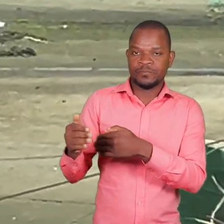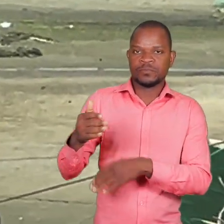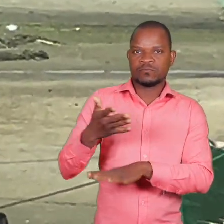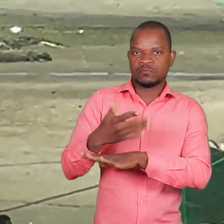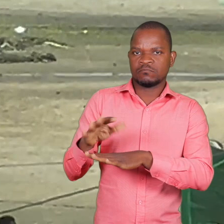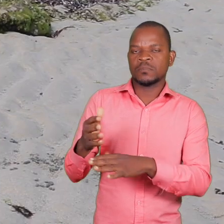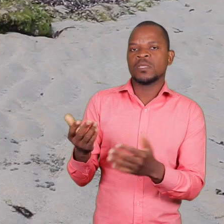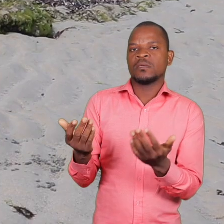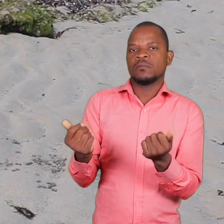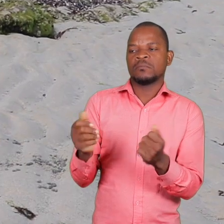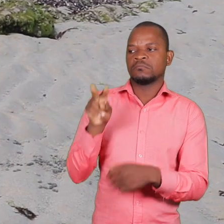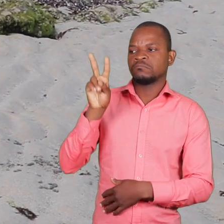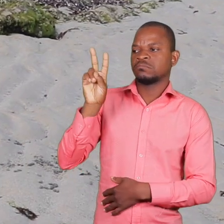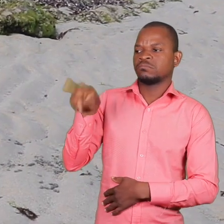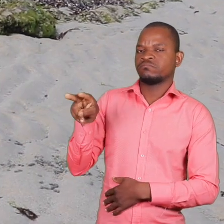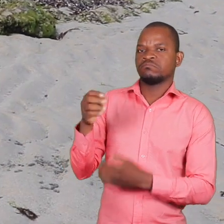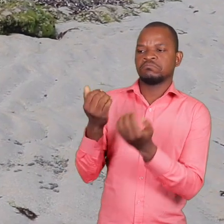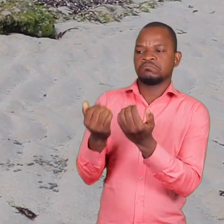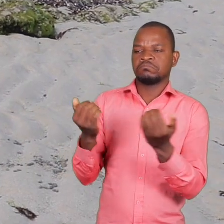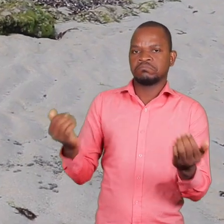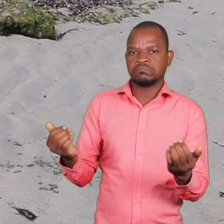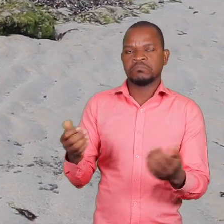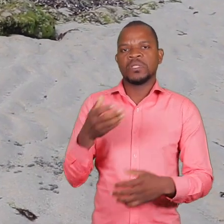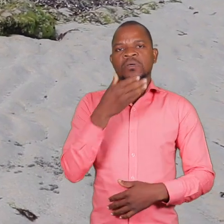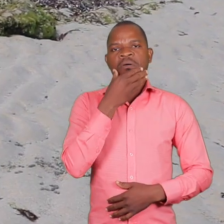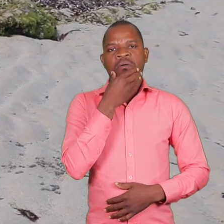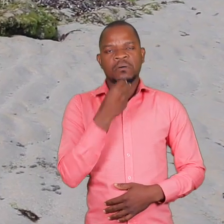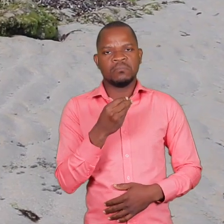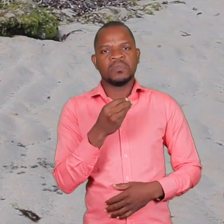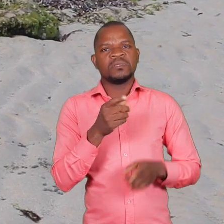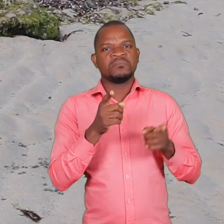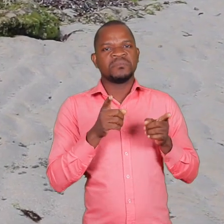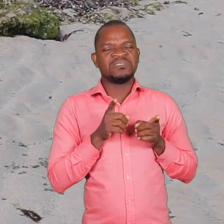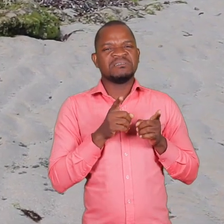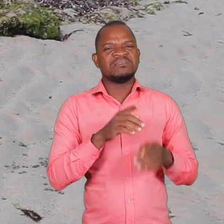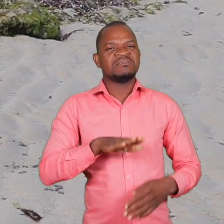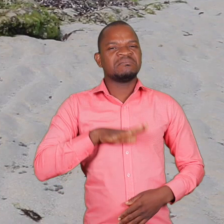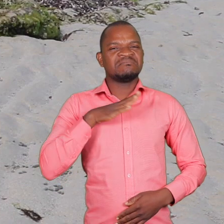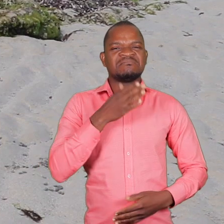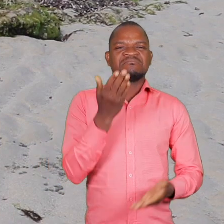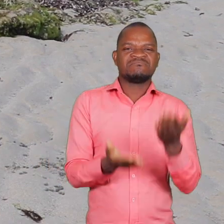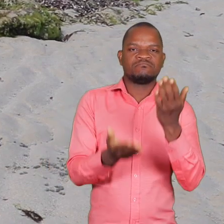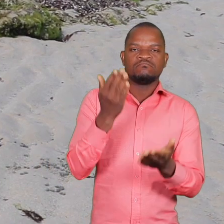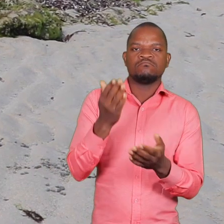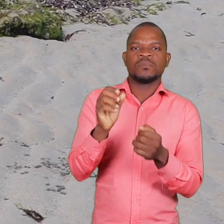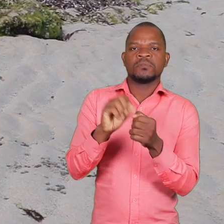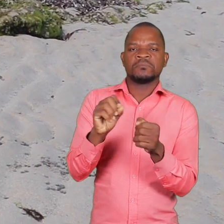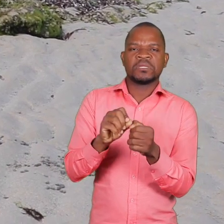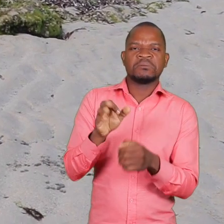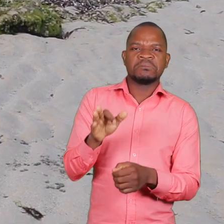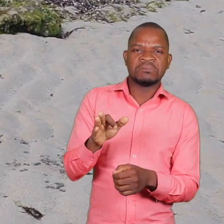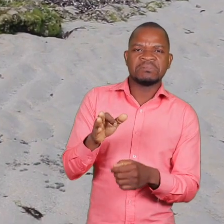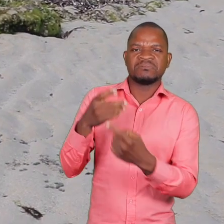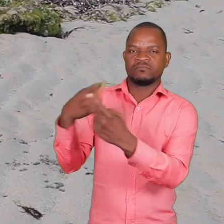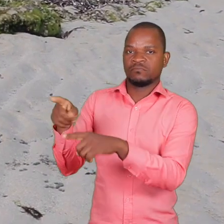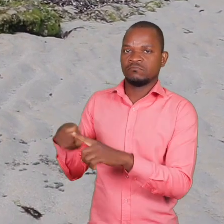comum ver crianças, mulheres, homens de todas as idades de cócoras a fazer as suas necessidades maiores sem